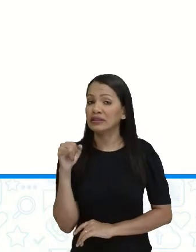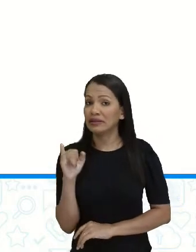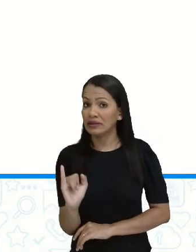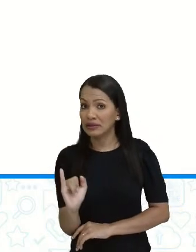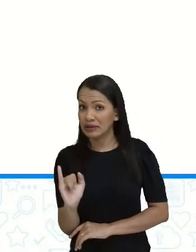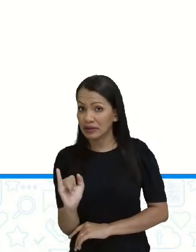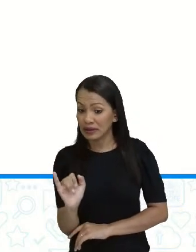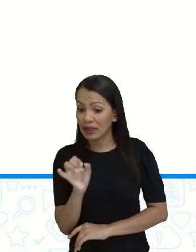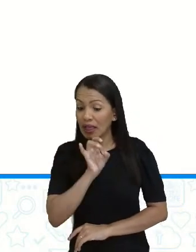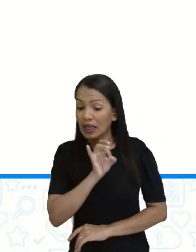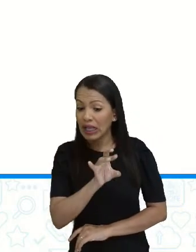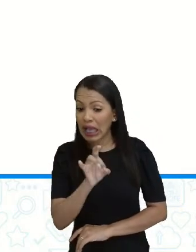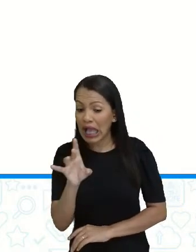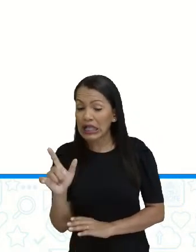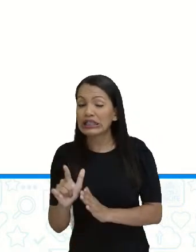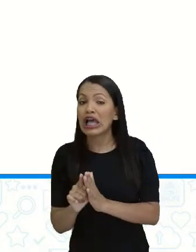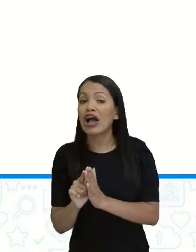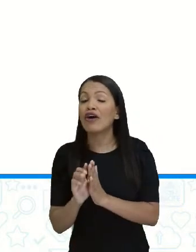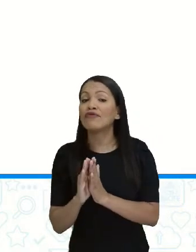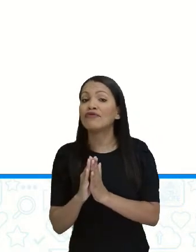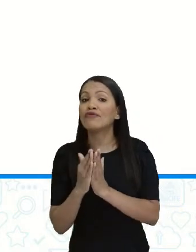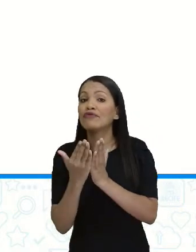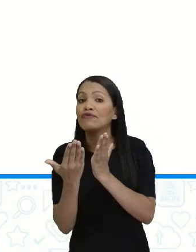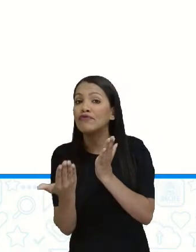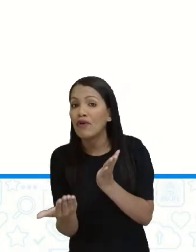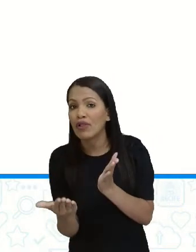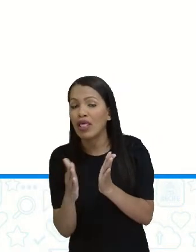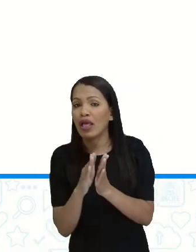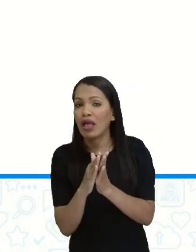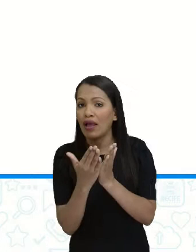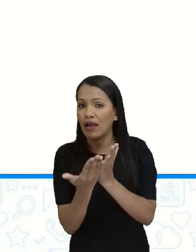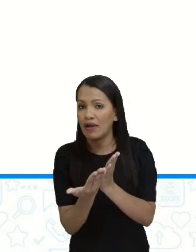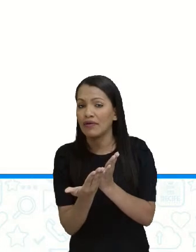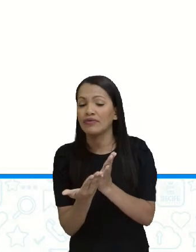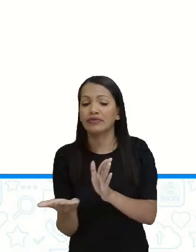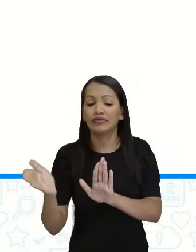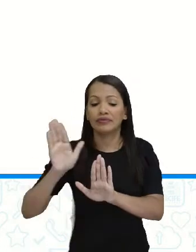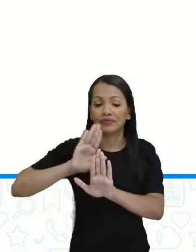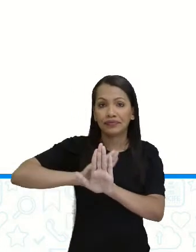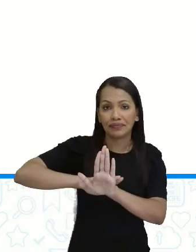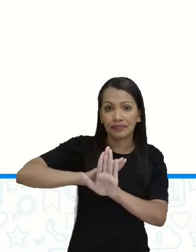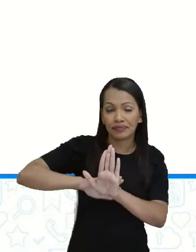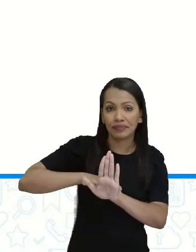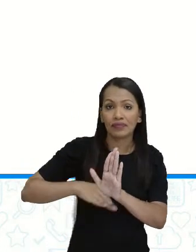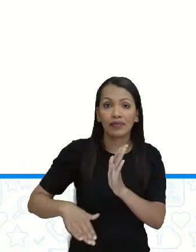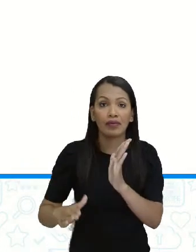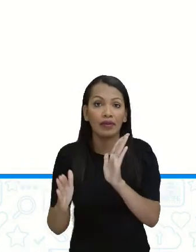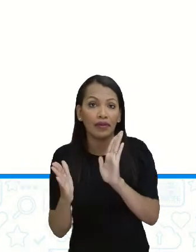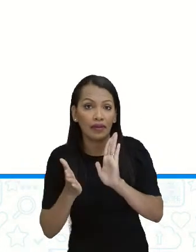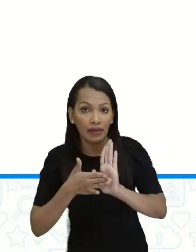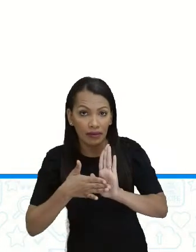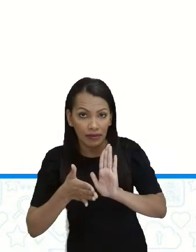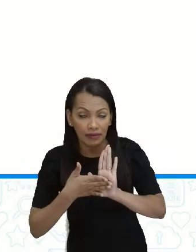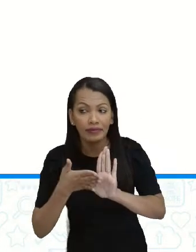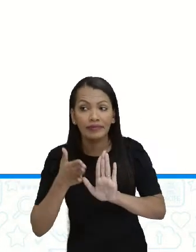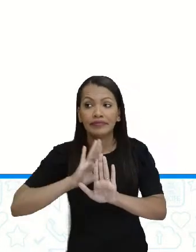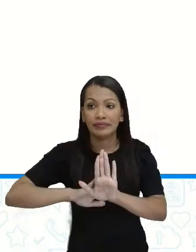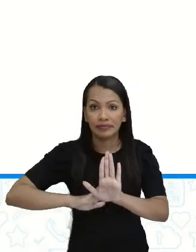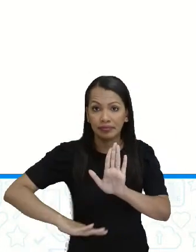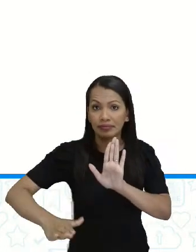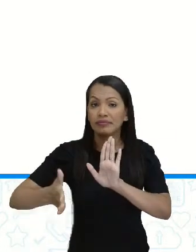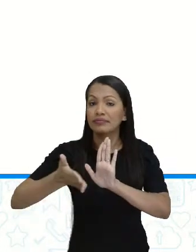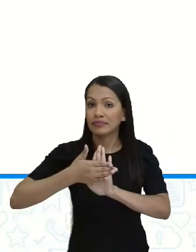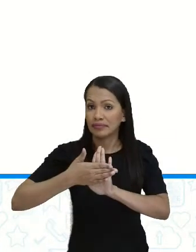O que é página? É um verso da folha, tá certo? Então, uma folha tem 2